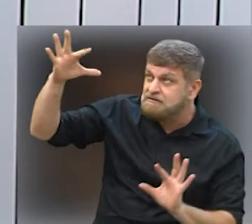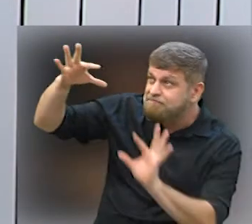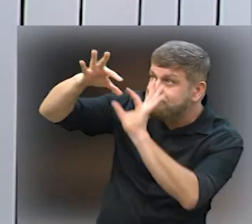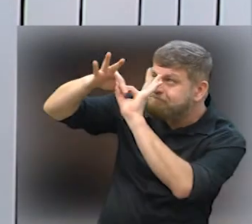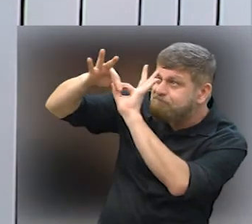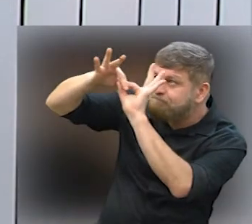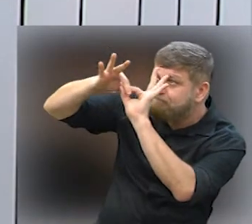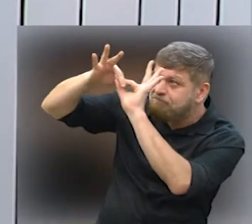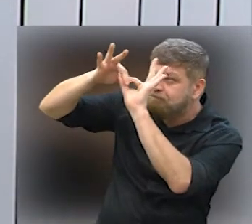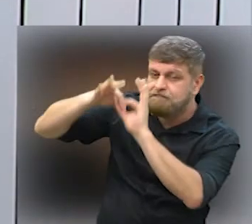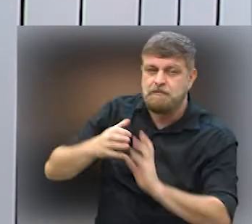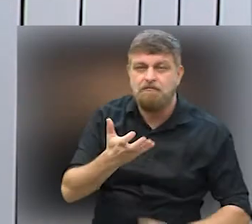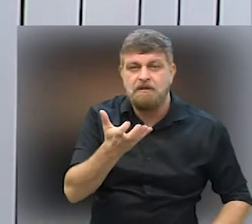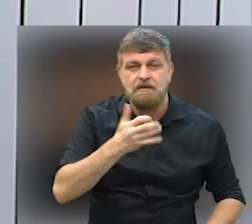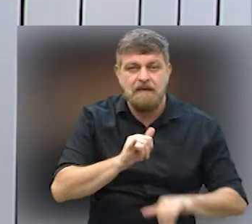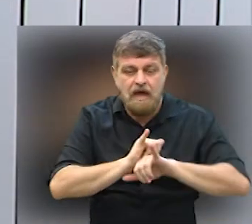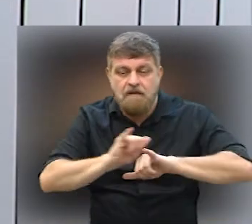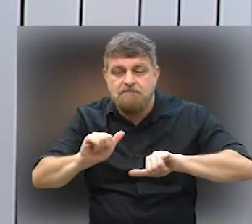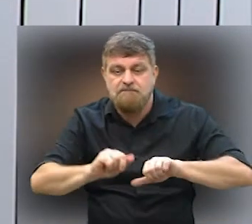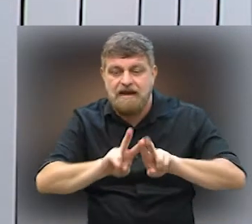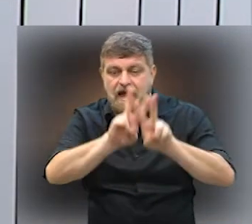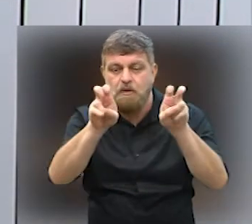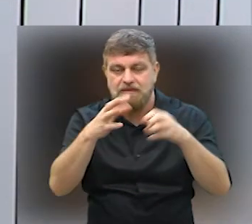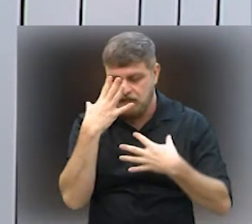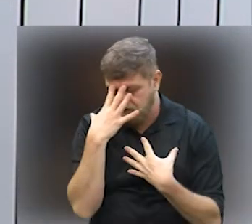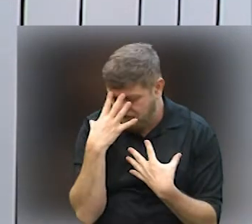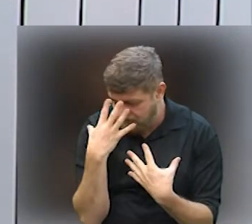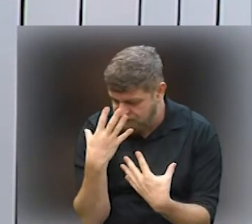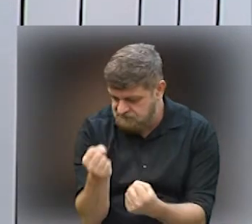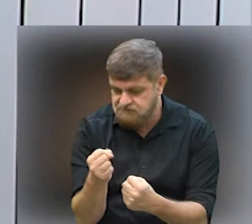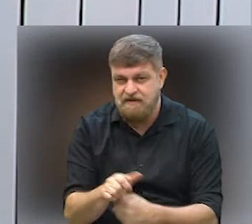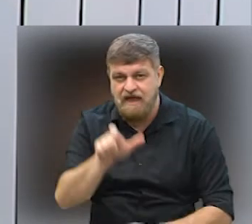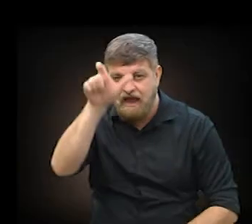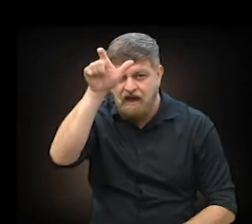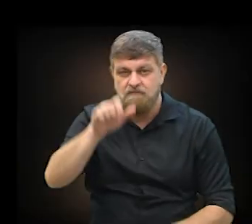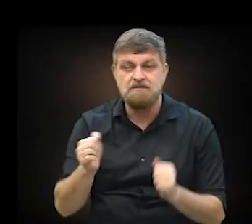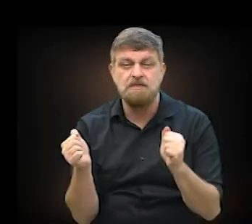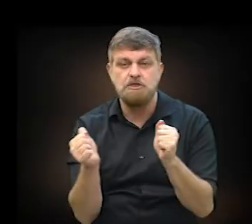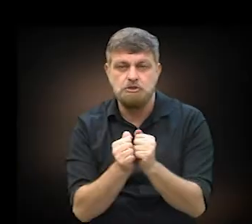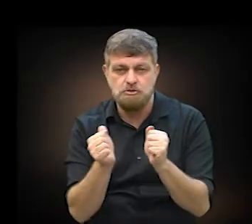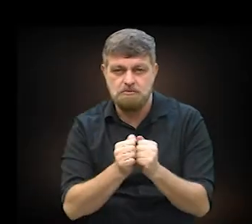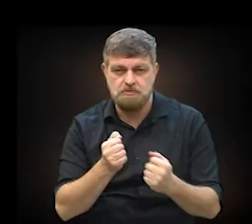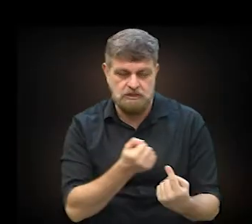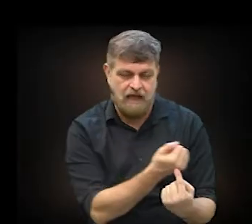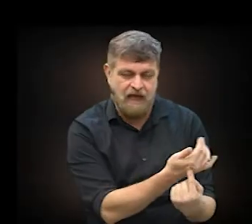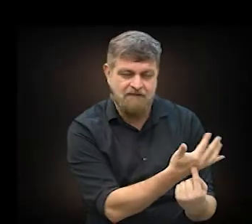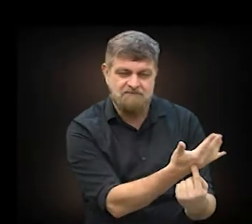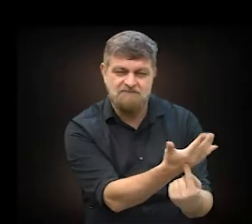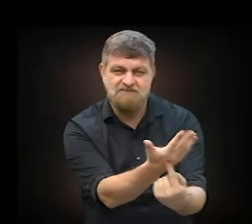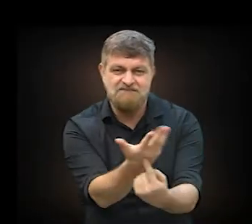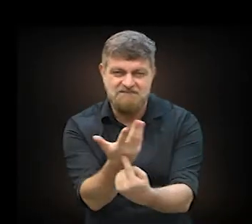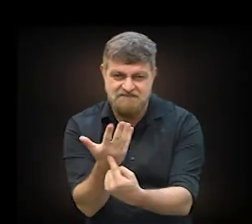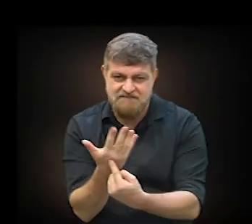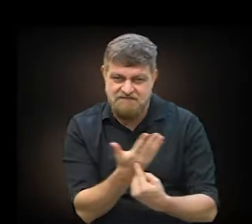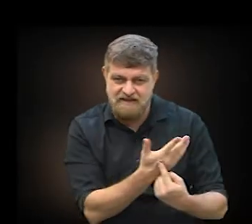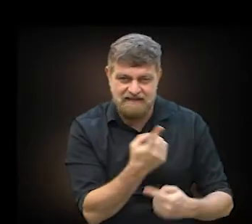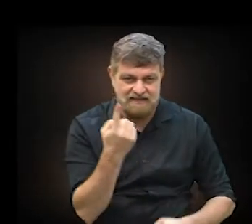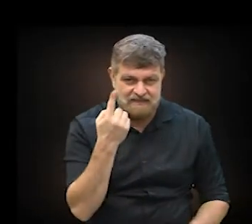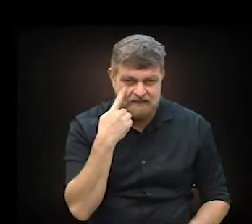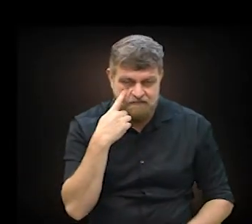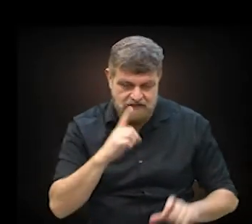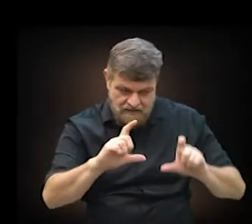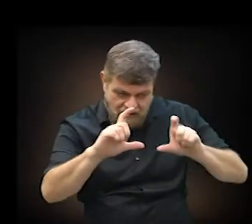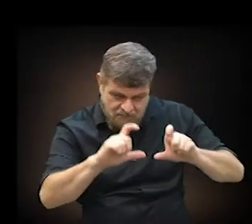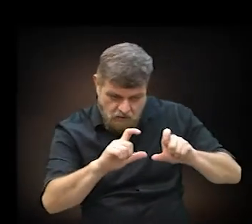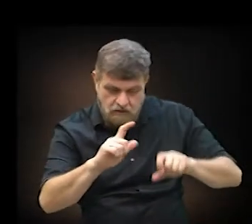conectando. Quero falar com você a respeito de fé. Tem uma foto sua que você está ao lado de várias velas. Olha lá, a gente está vendo